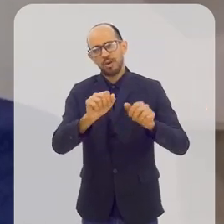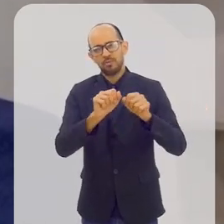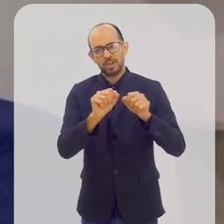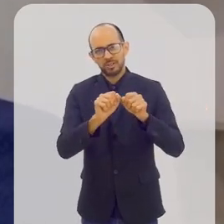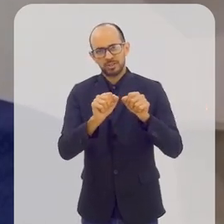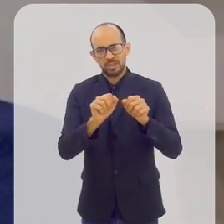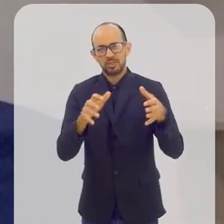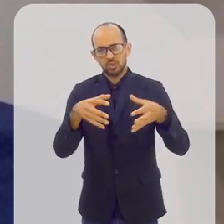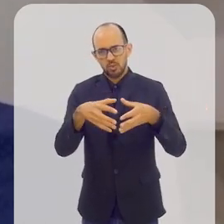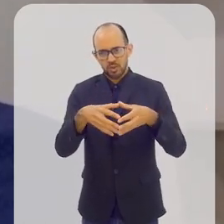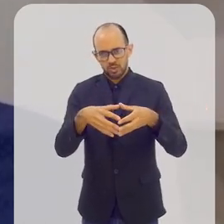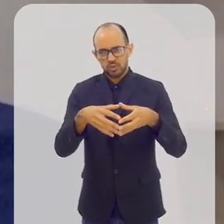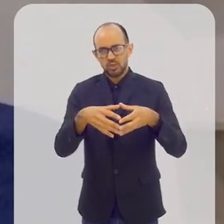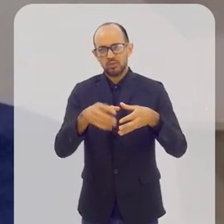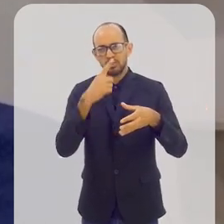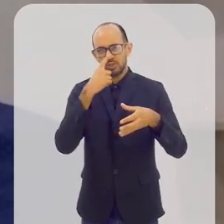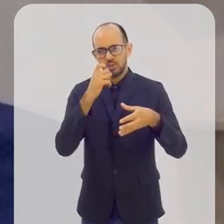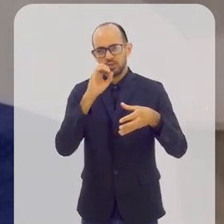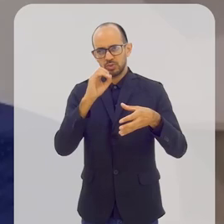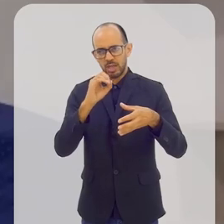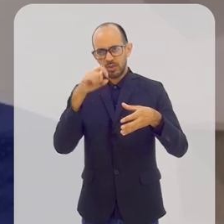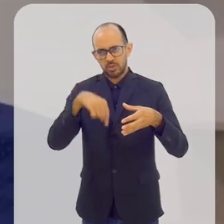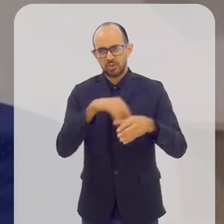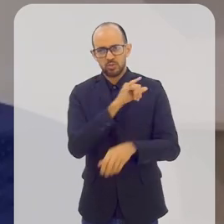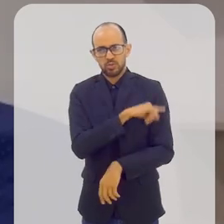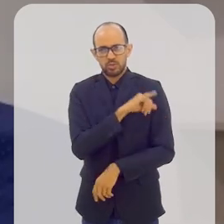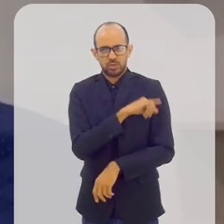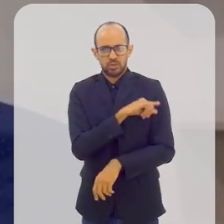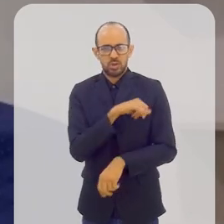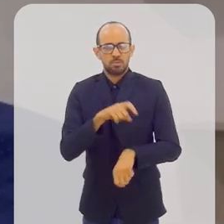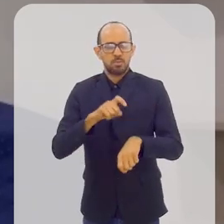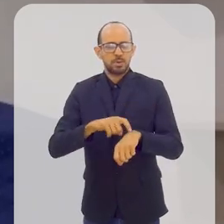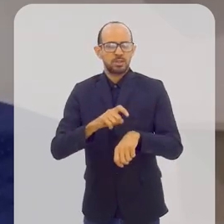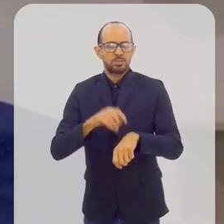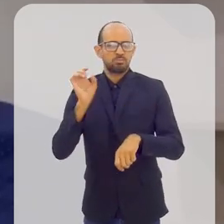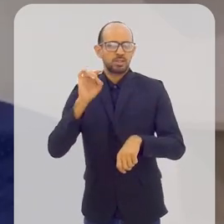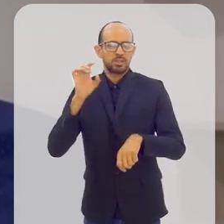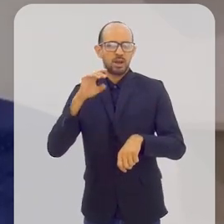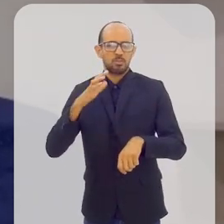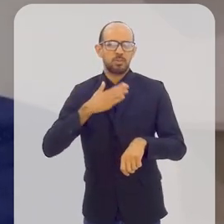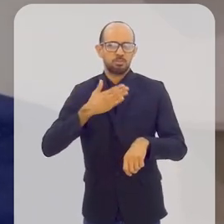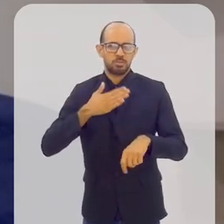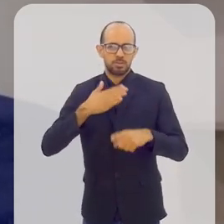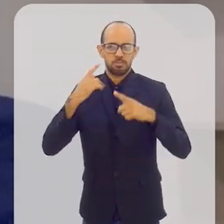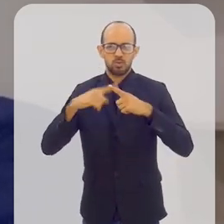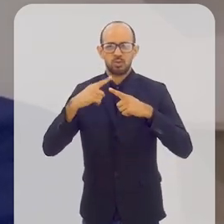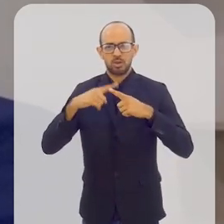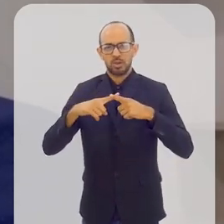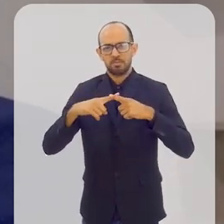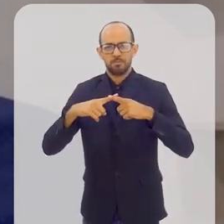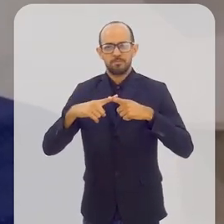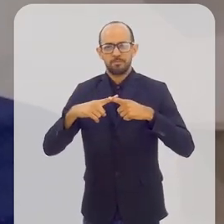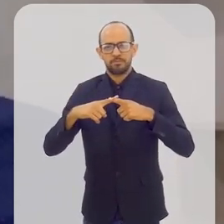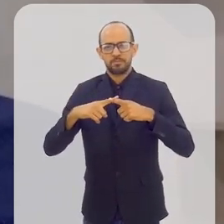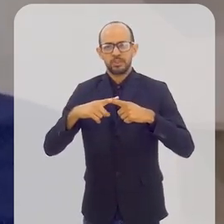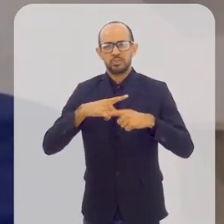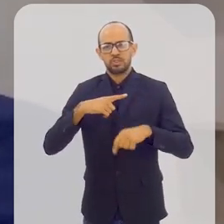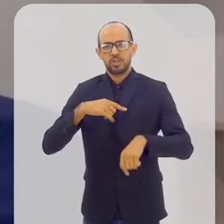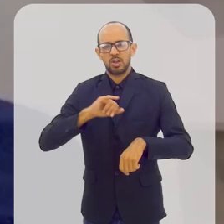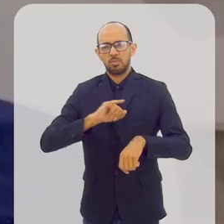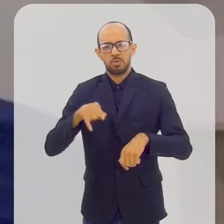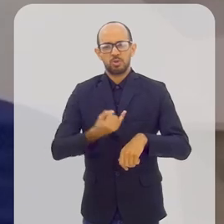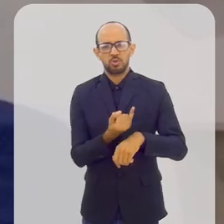formar uma nova edição do Coletivo Lixo Zero aqui no Rio de Janeiro. Desde então tem sido um momento muito especial, porque a gente